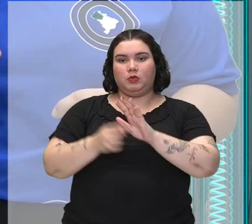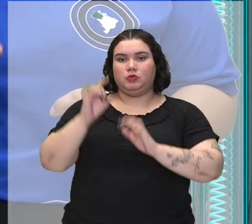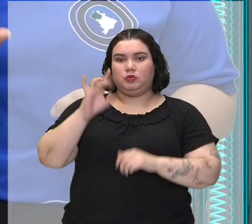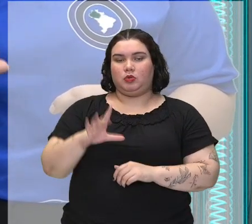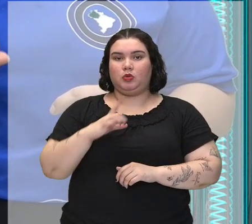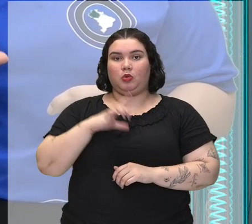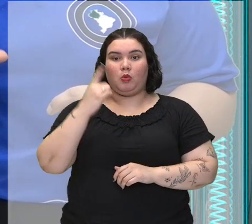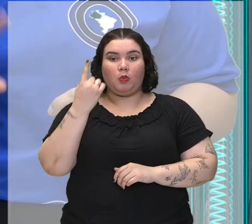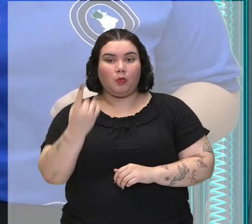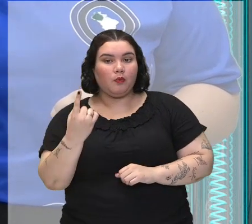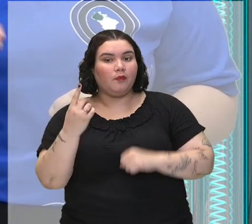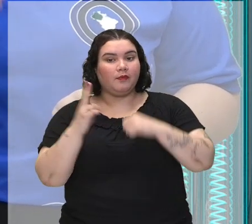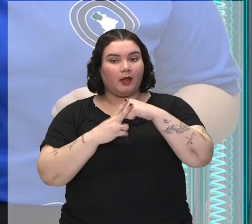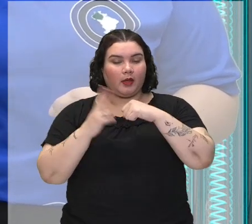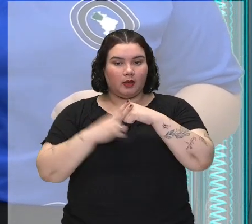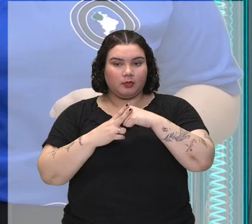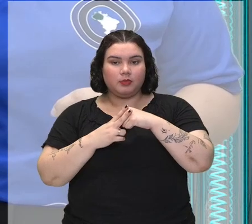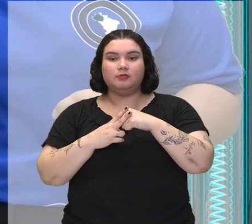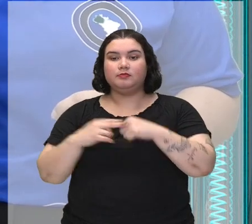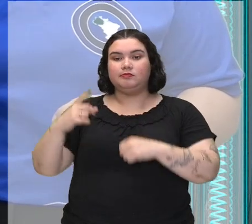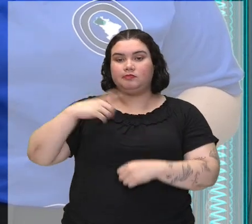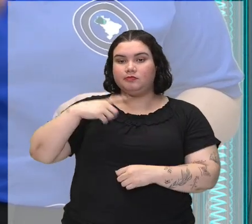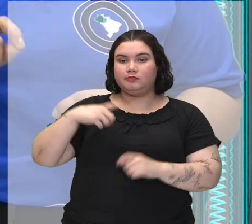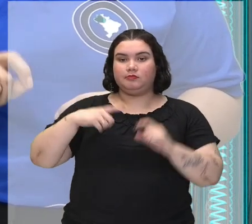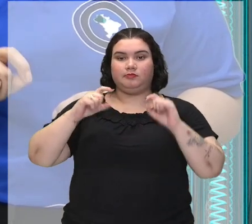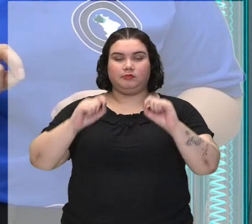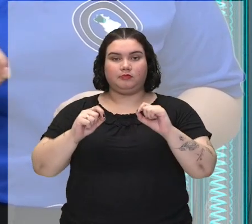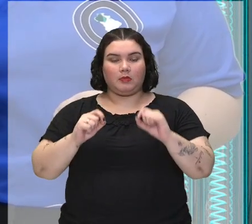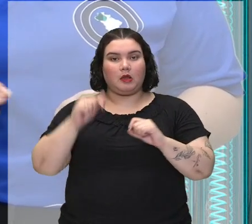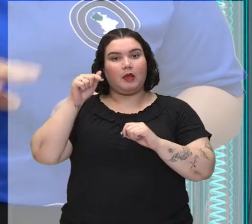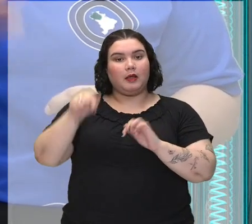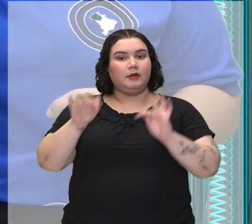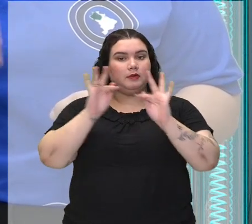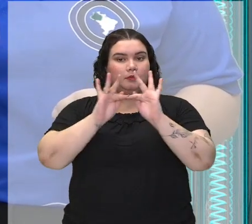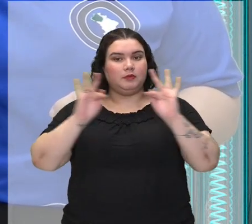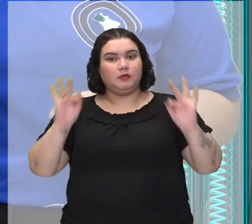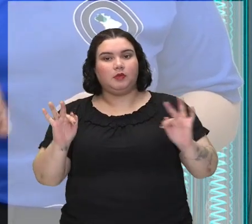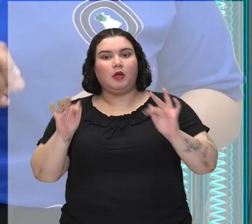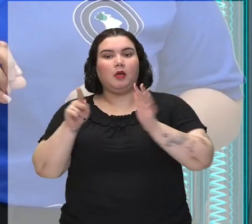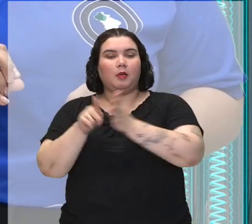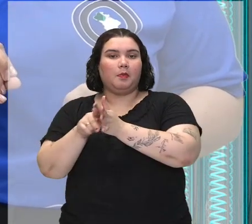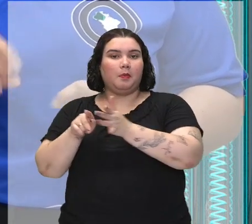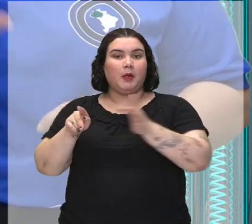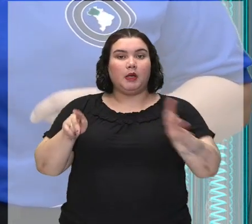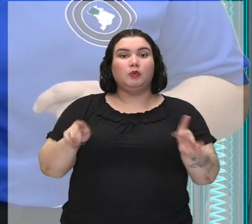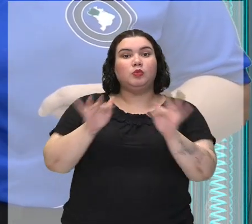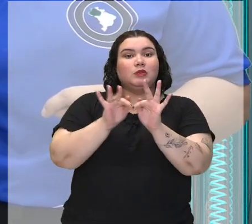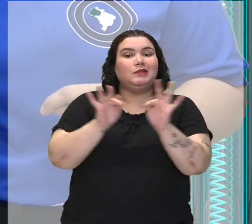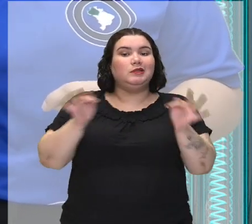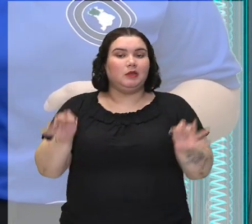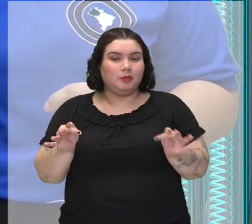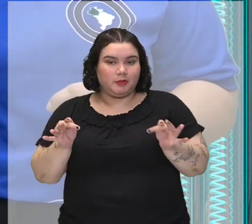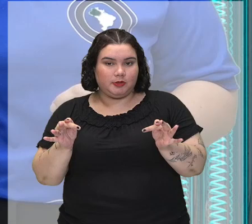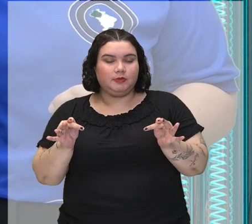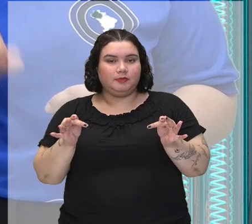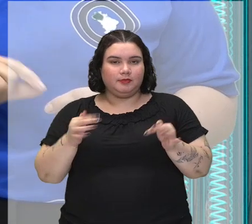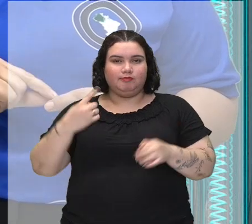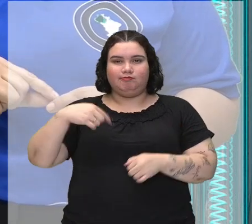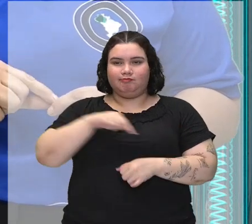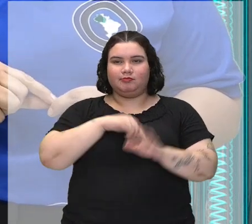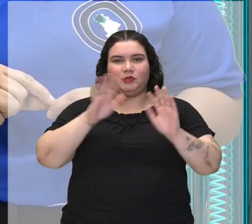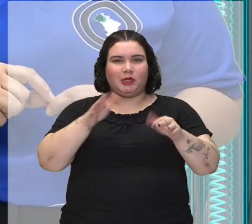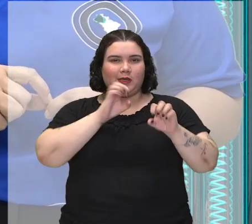um verbo, temos então, nesse exemplo, um período simples, como nós já